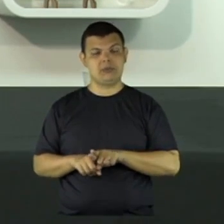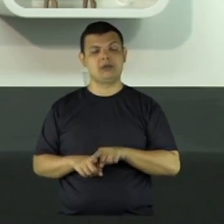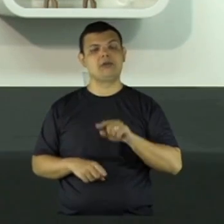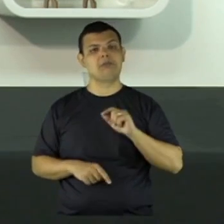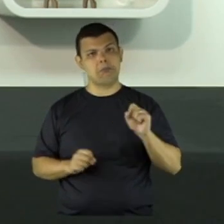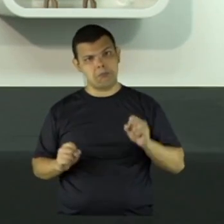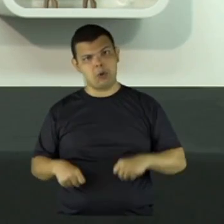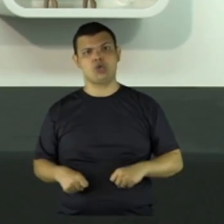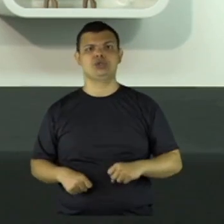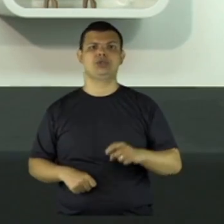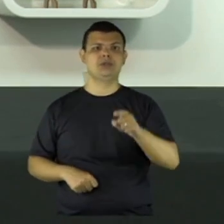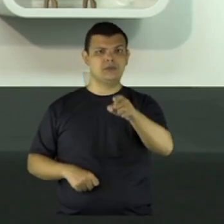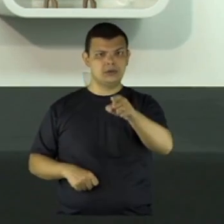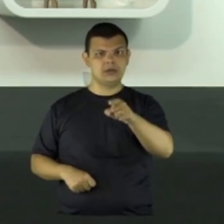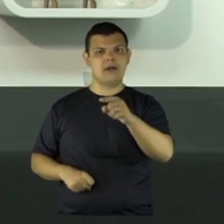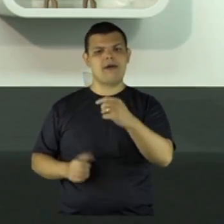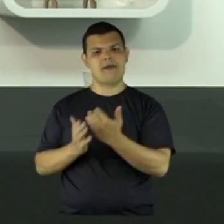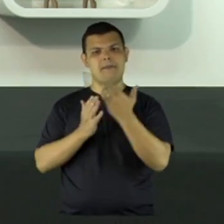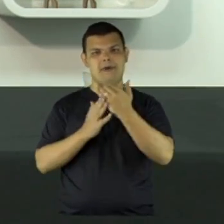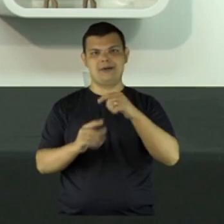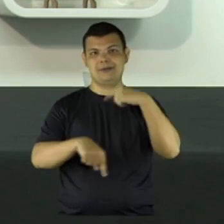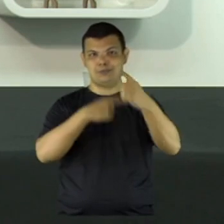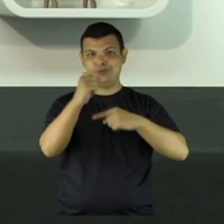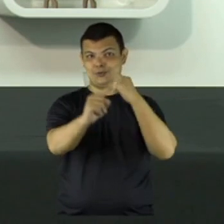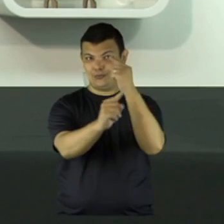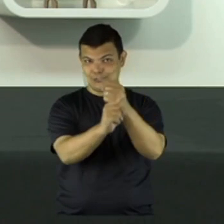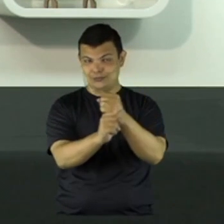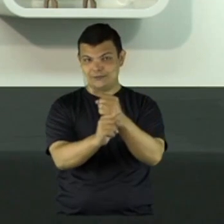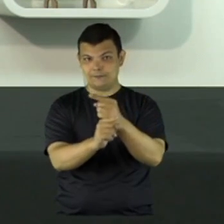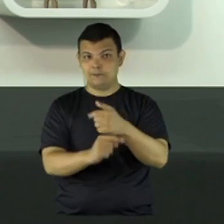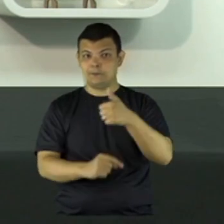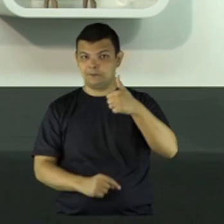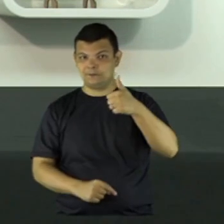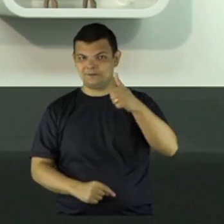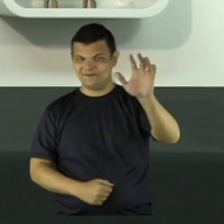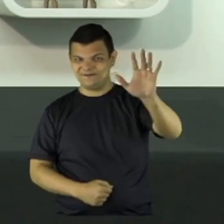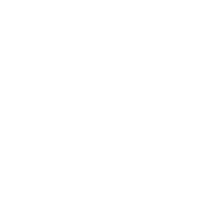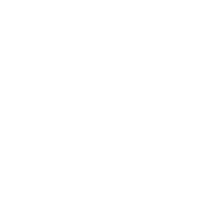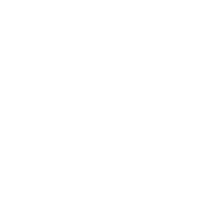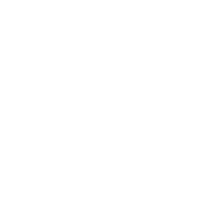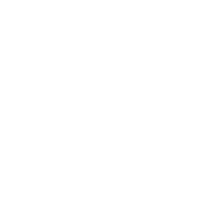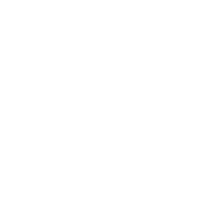aí essa possibilidade para o nosso próximo encontro. Então, até lá!